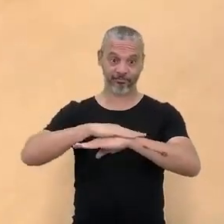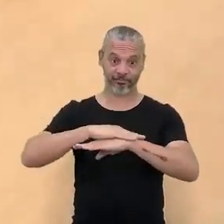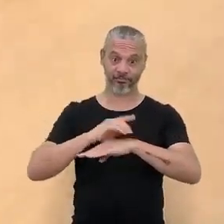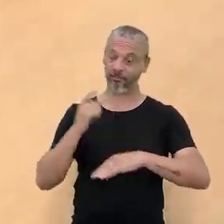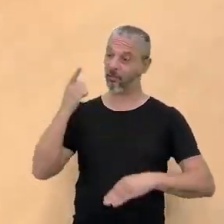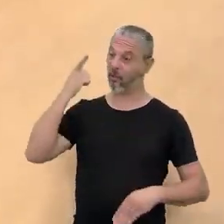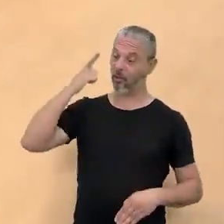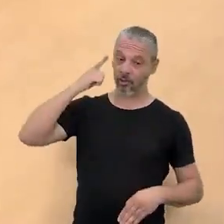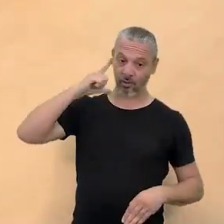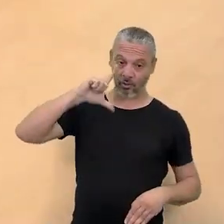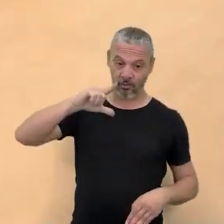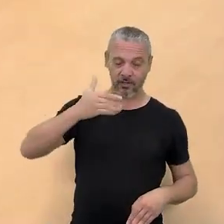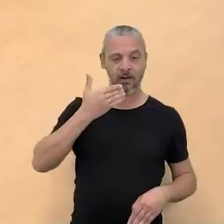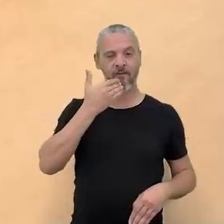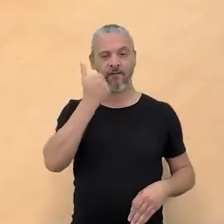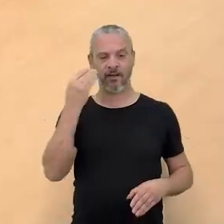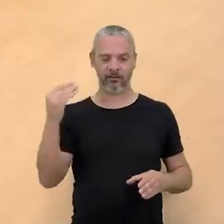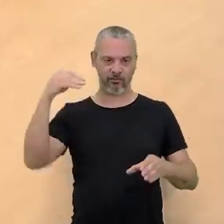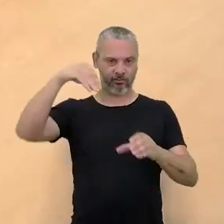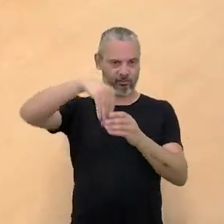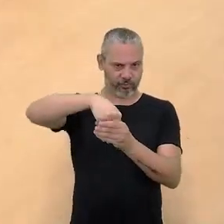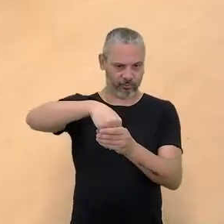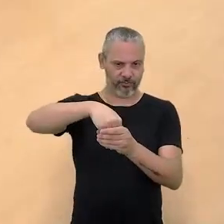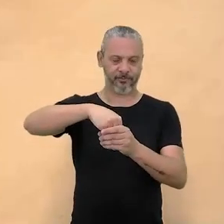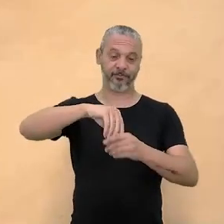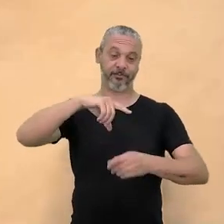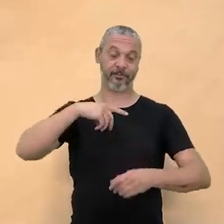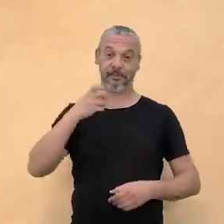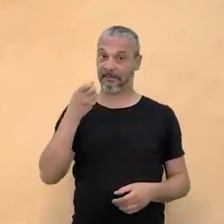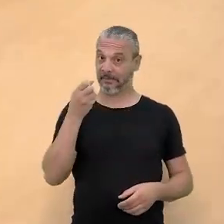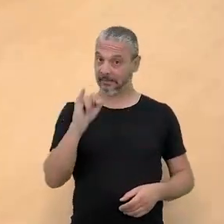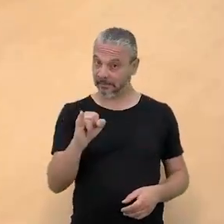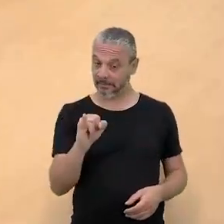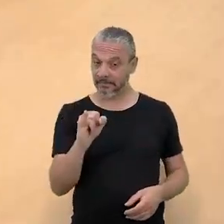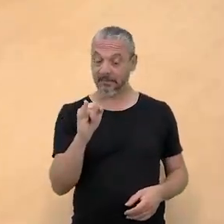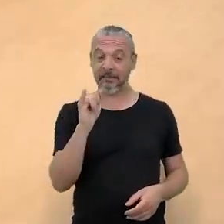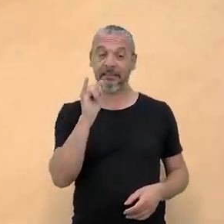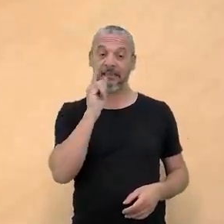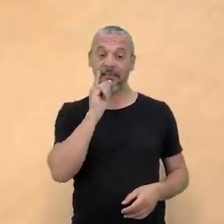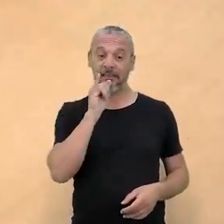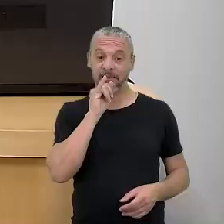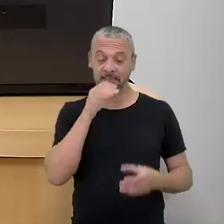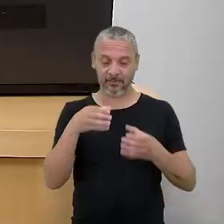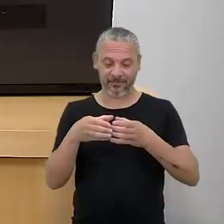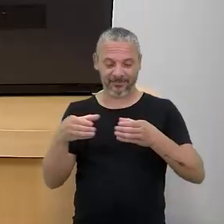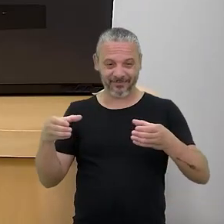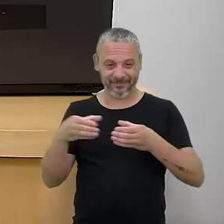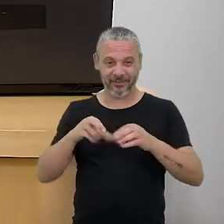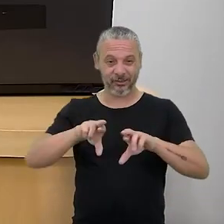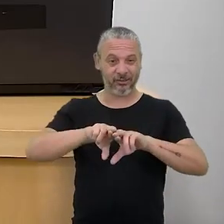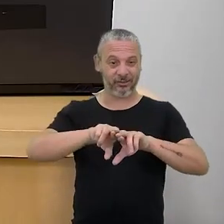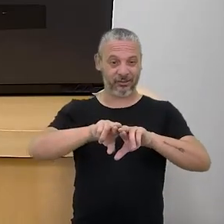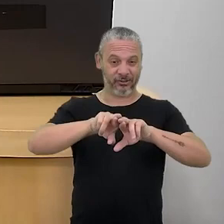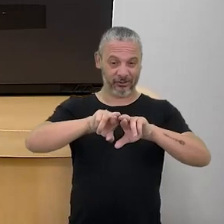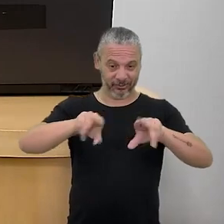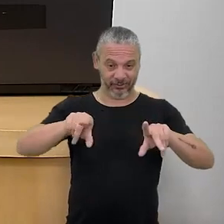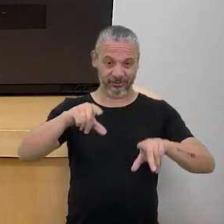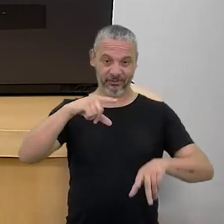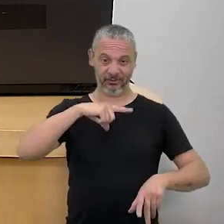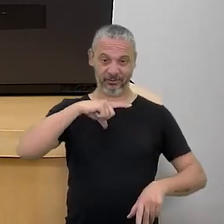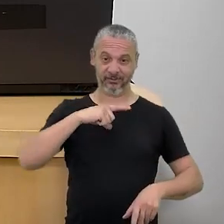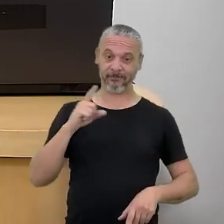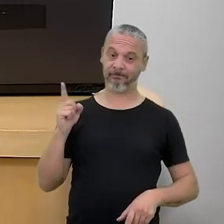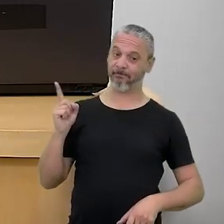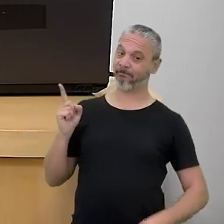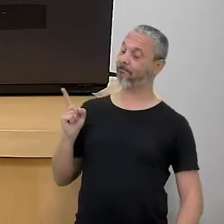eu consigo abrir ela e colocar a shield aqui dentro. Se caso for uma caixa de suco, como a que nós